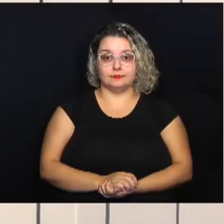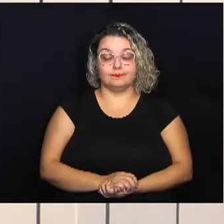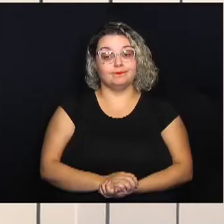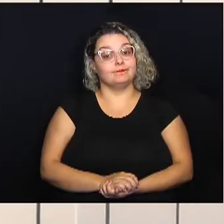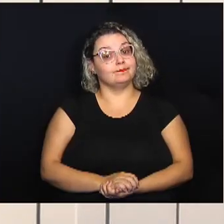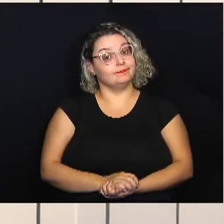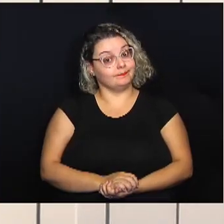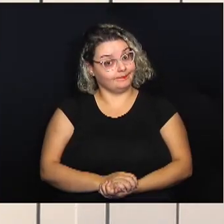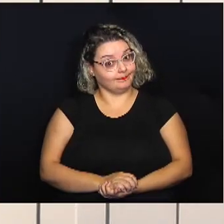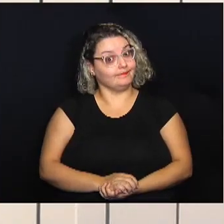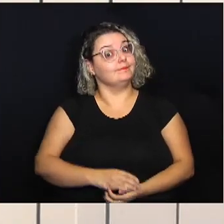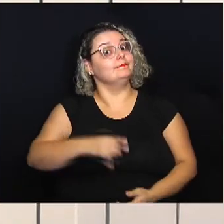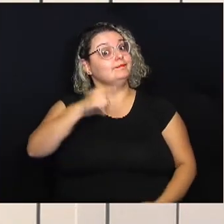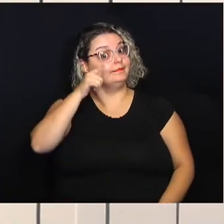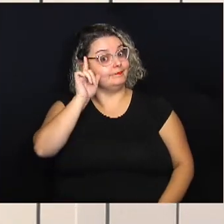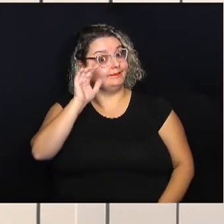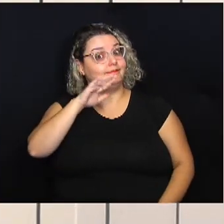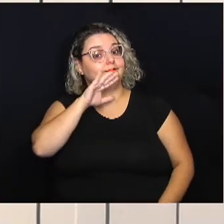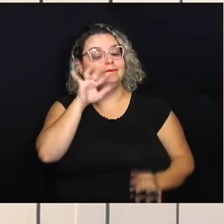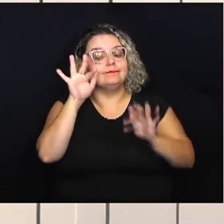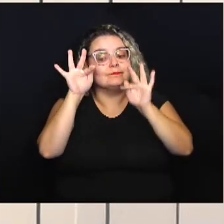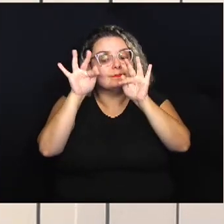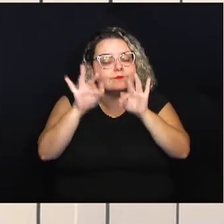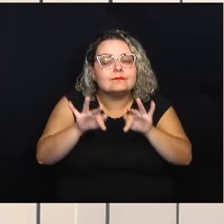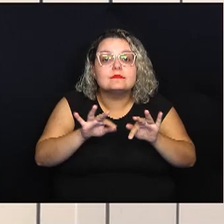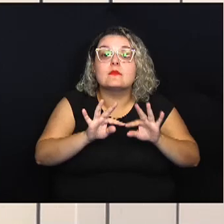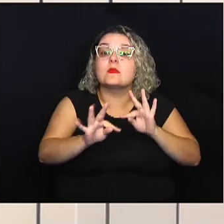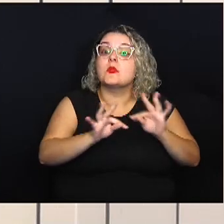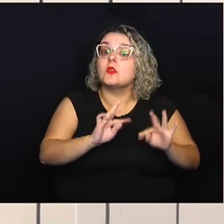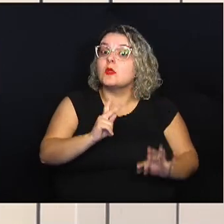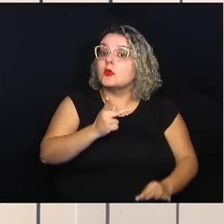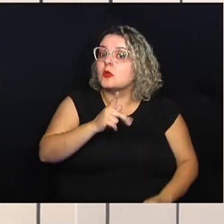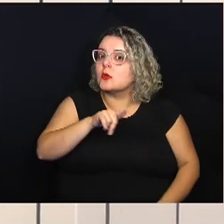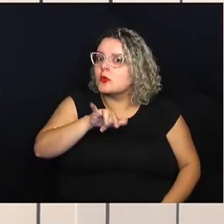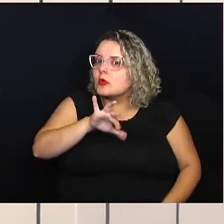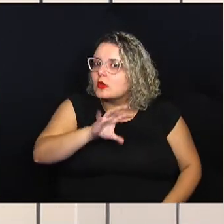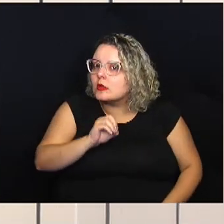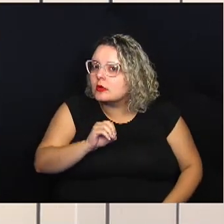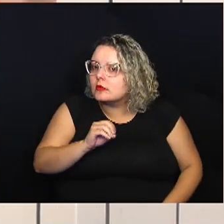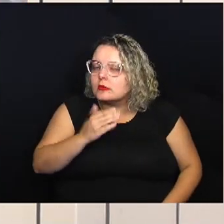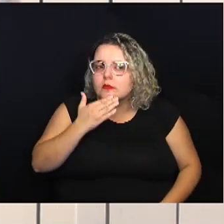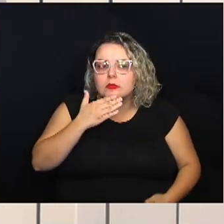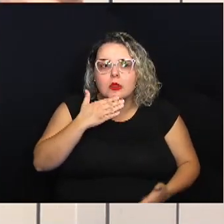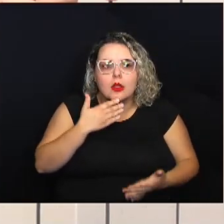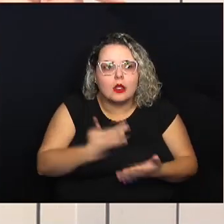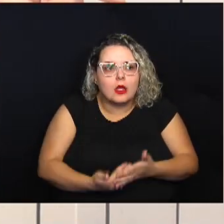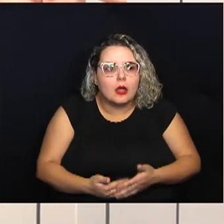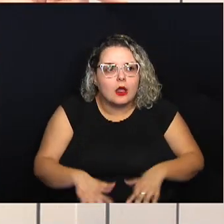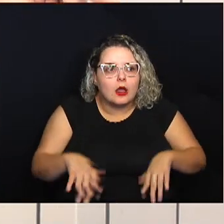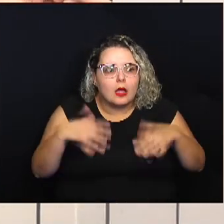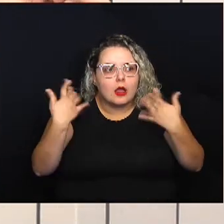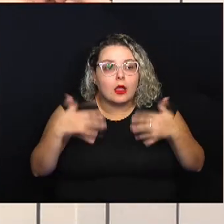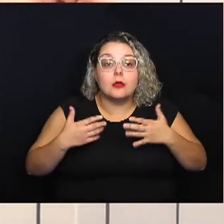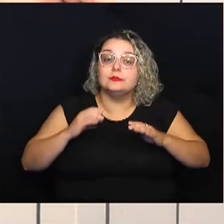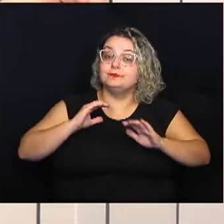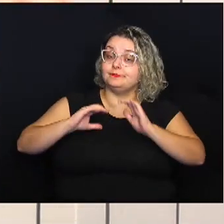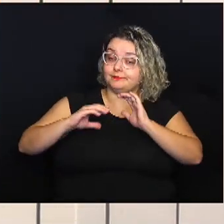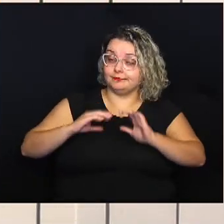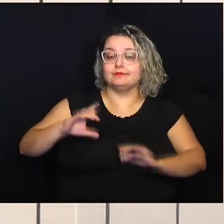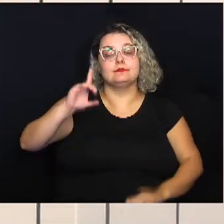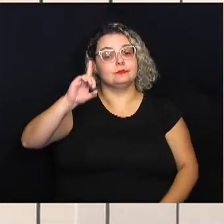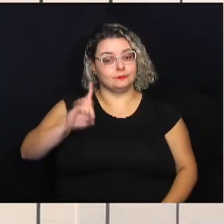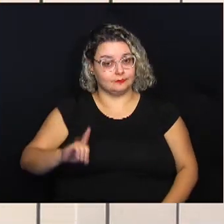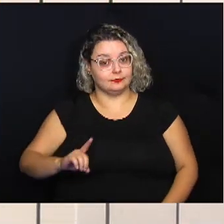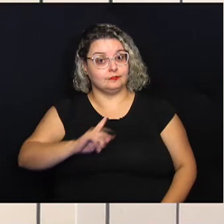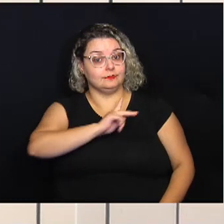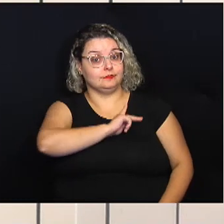Ontem à tarde, no finzinho, o técnico Hélio dos Anjos surpreendeu todo mundo e comunicou à diretoria